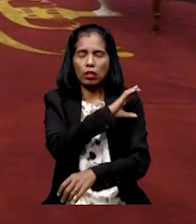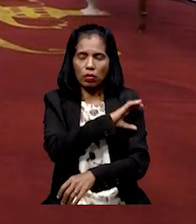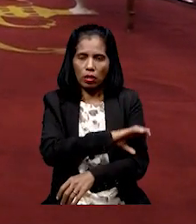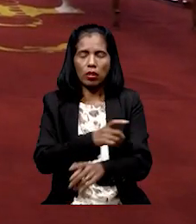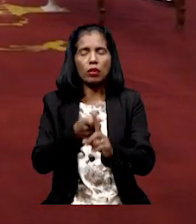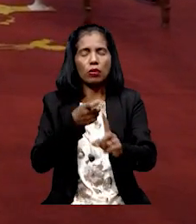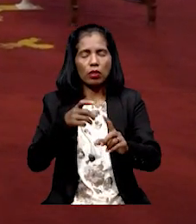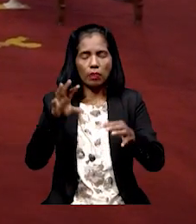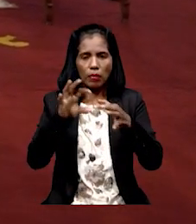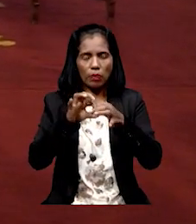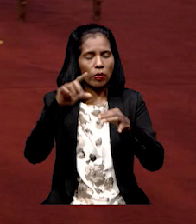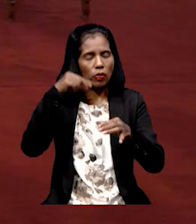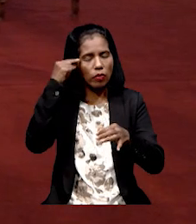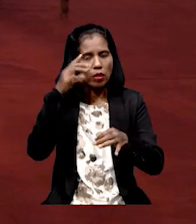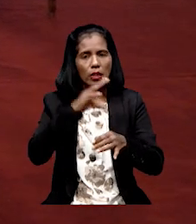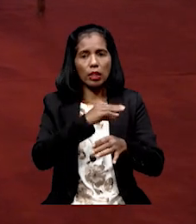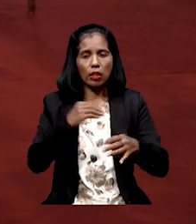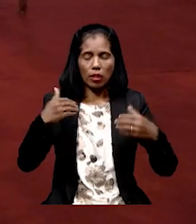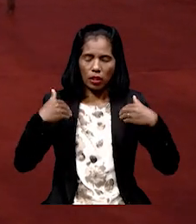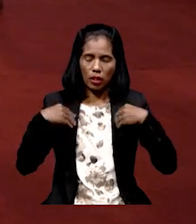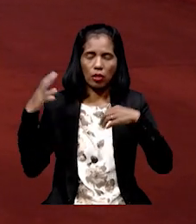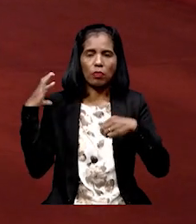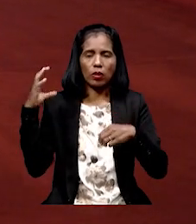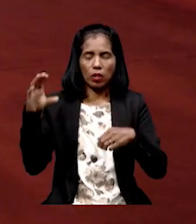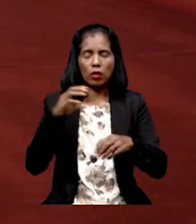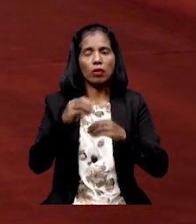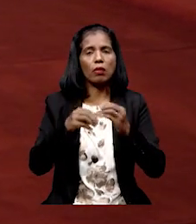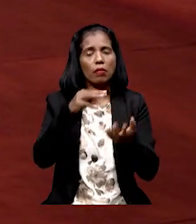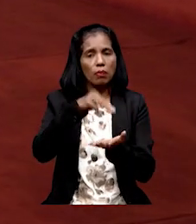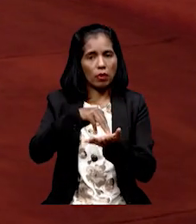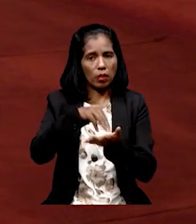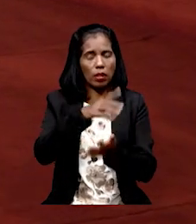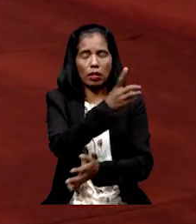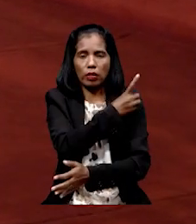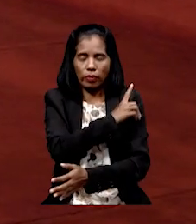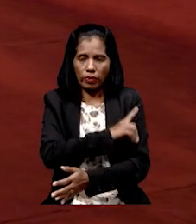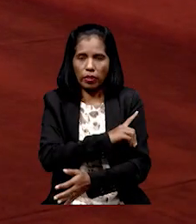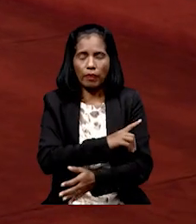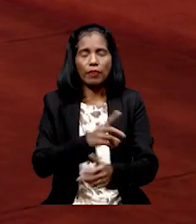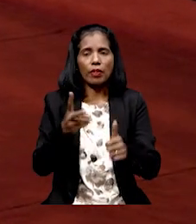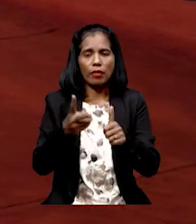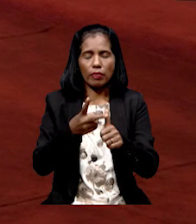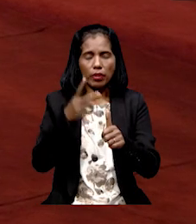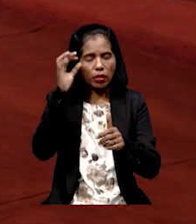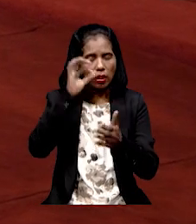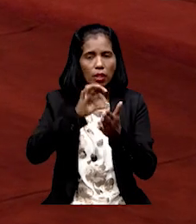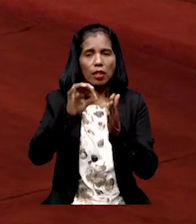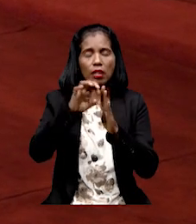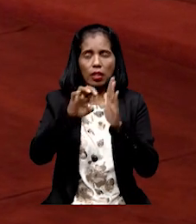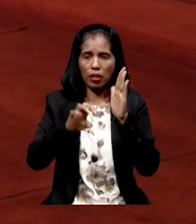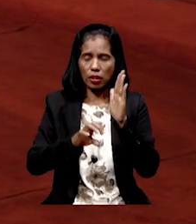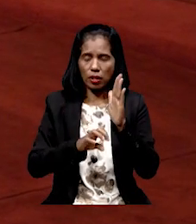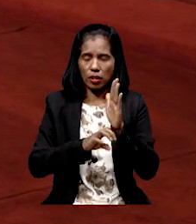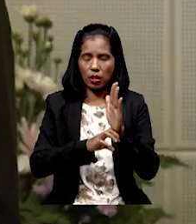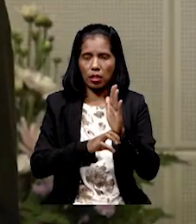membro governo, nebe e a competência ba matéria defesa. Vice-chefe Estado-Maior General Força Armada, Calisto dos Santos